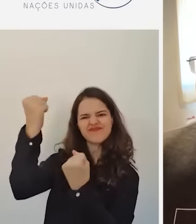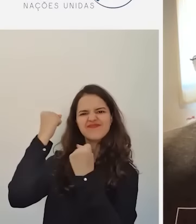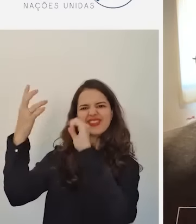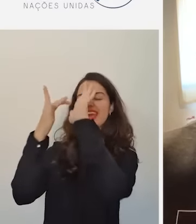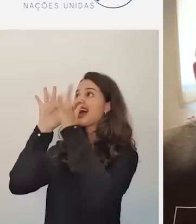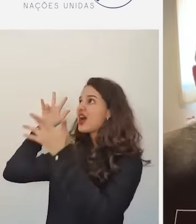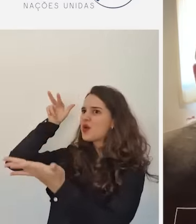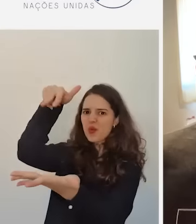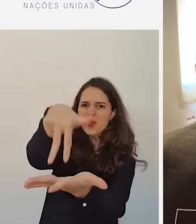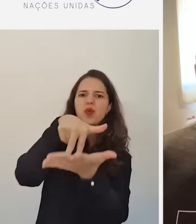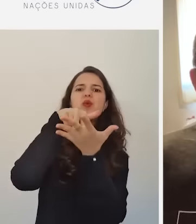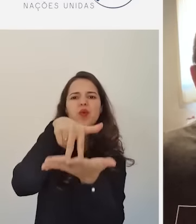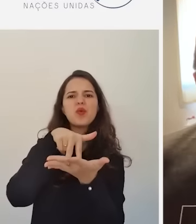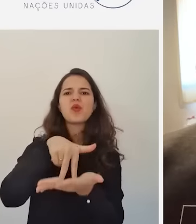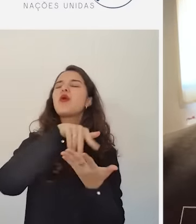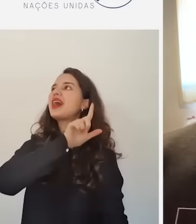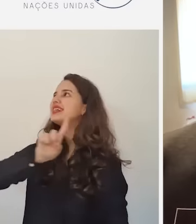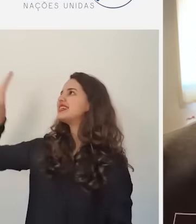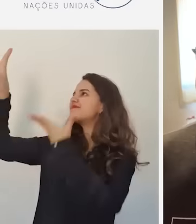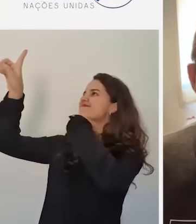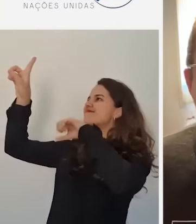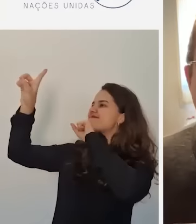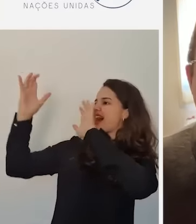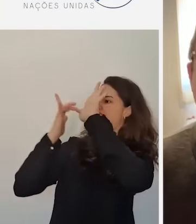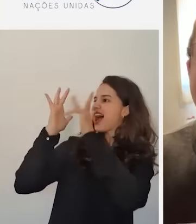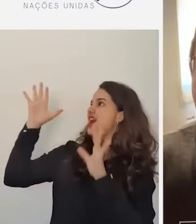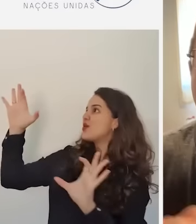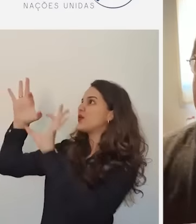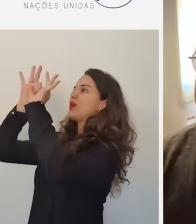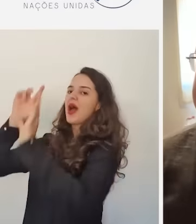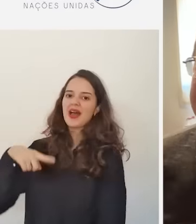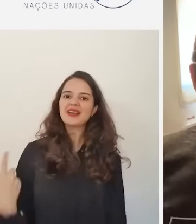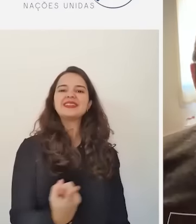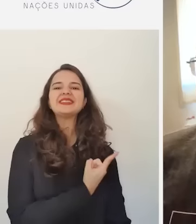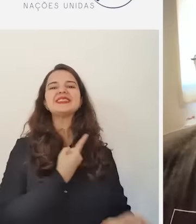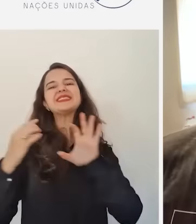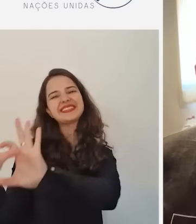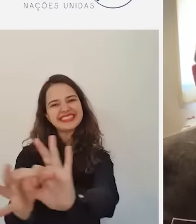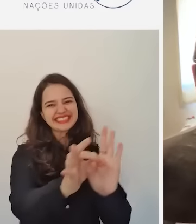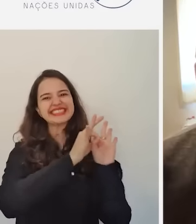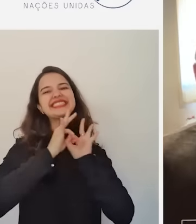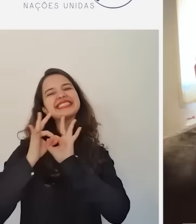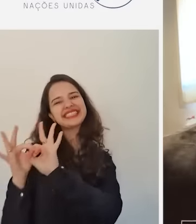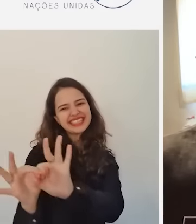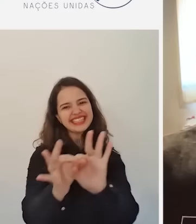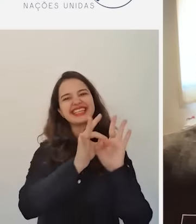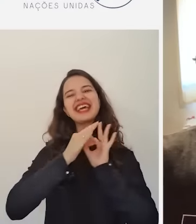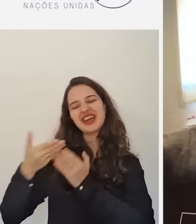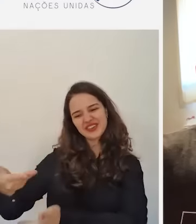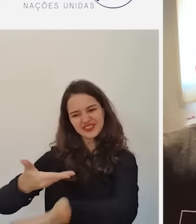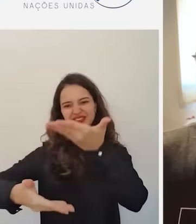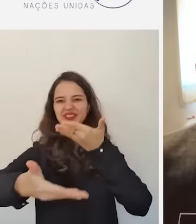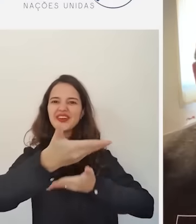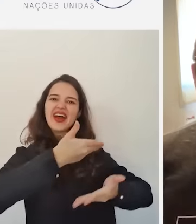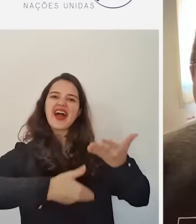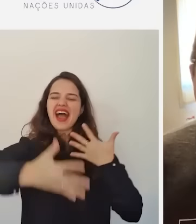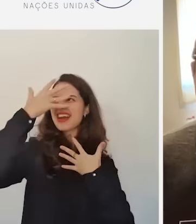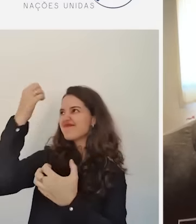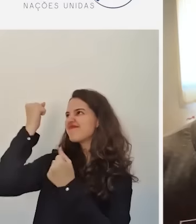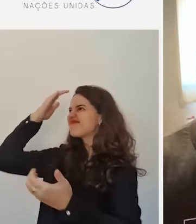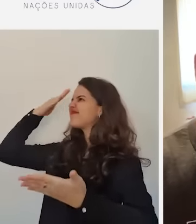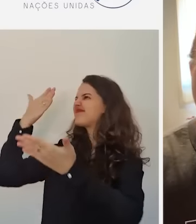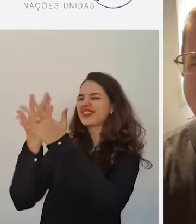um como o Pai em Cristo É temos que ser um para que o mundo CREA que o pai